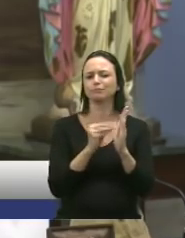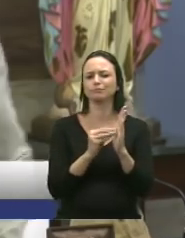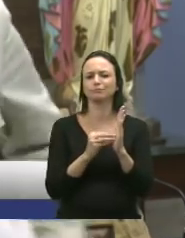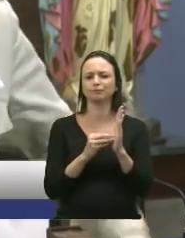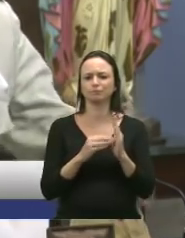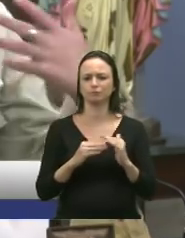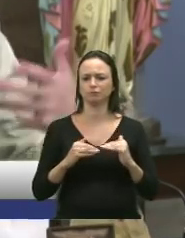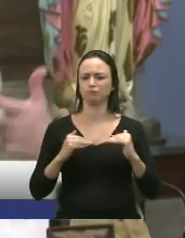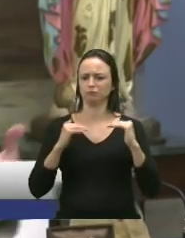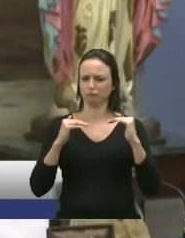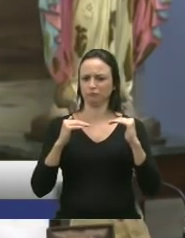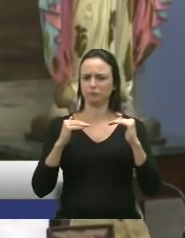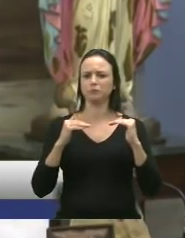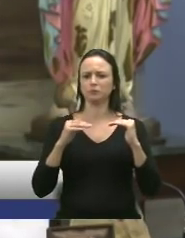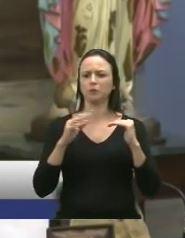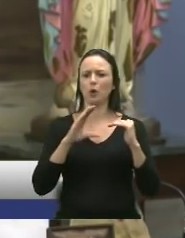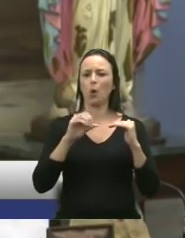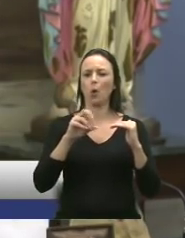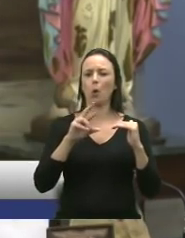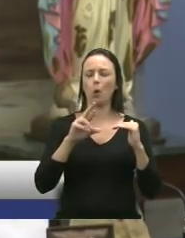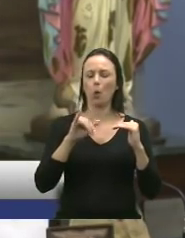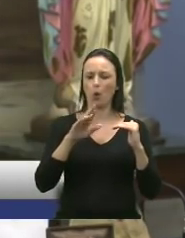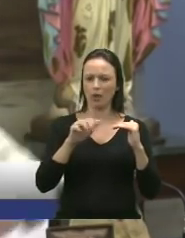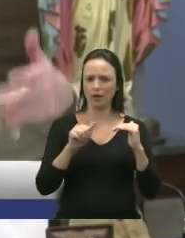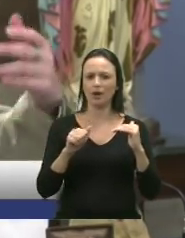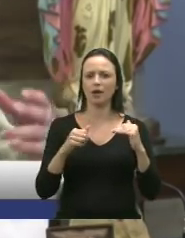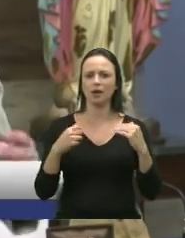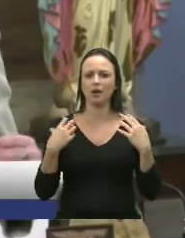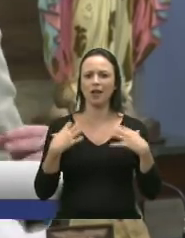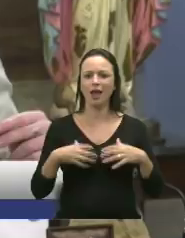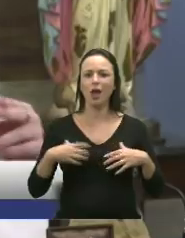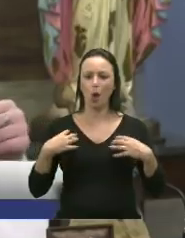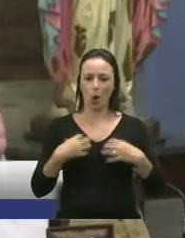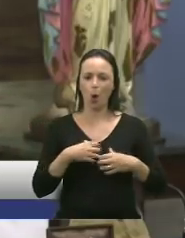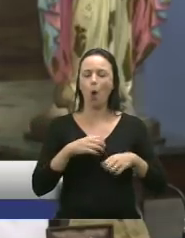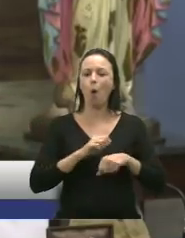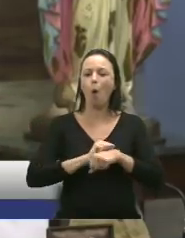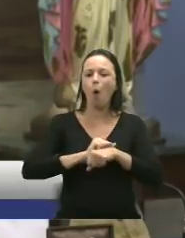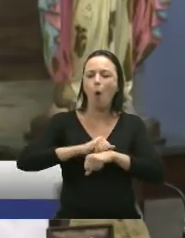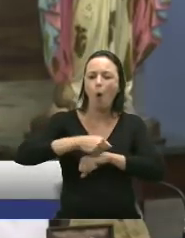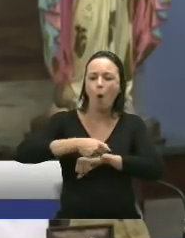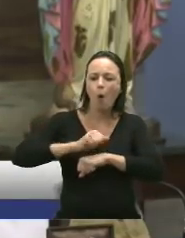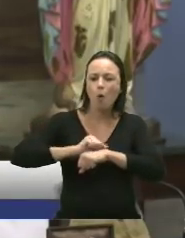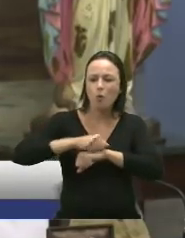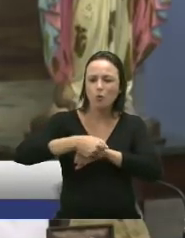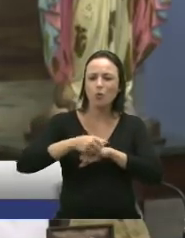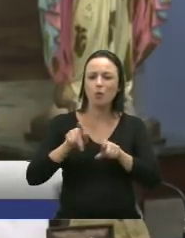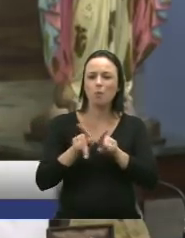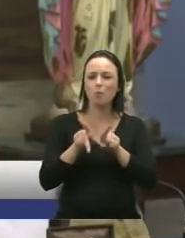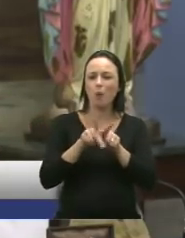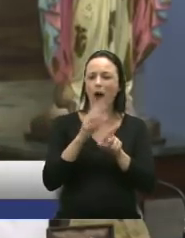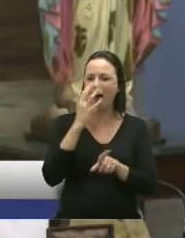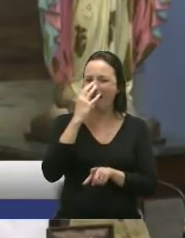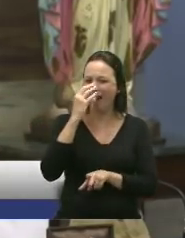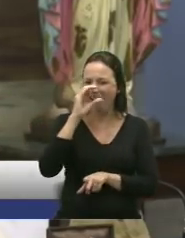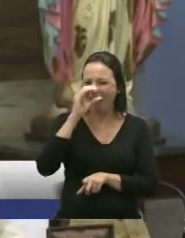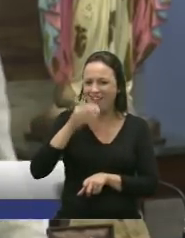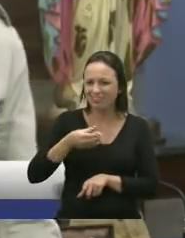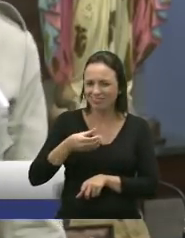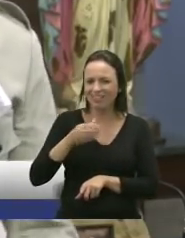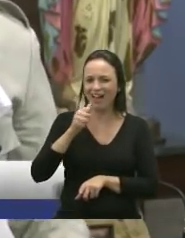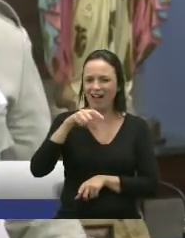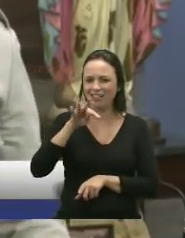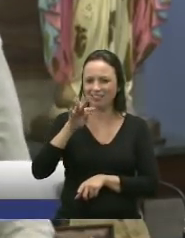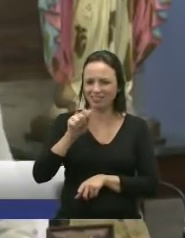austero, usando a coira, que é o gibão de couro acolchoado, né, era couro de anta, né, usando a coira,